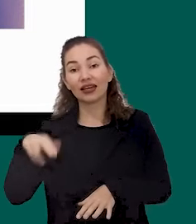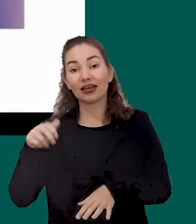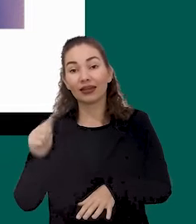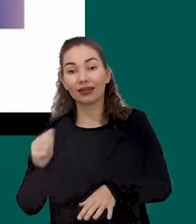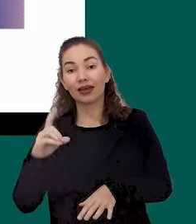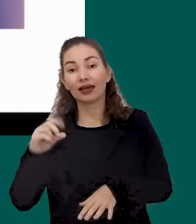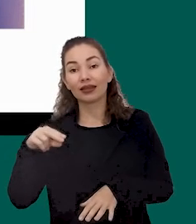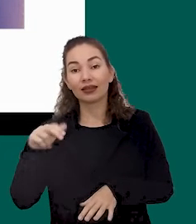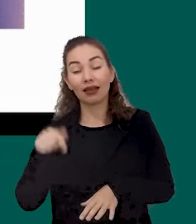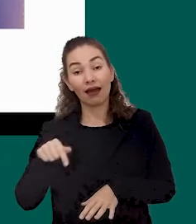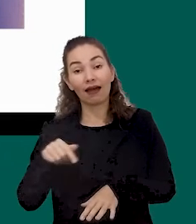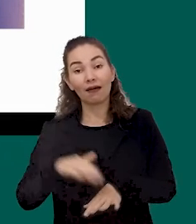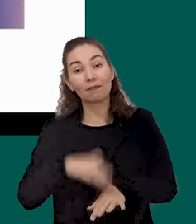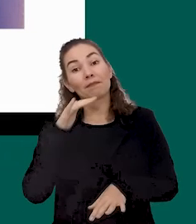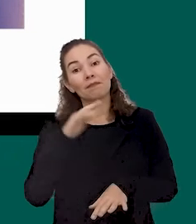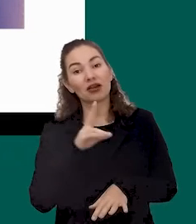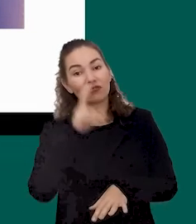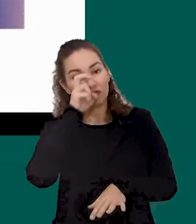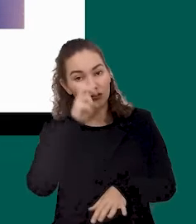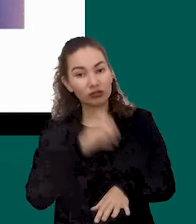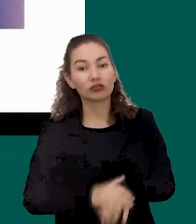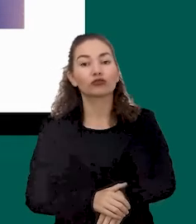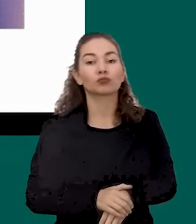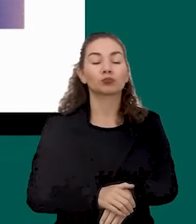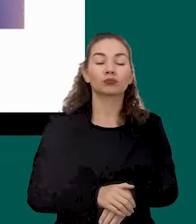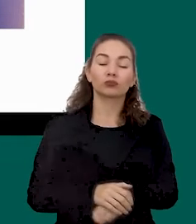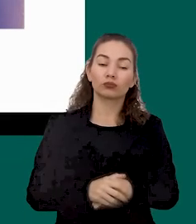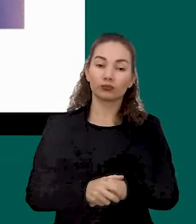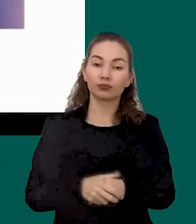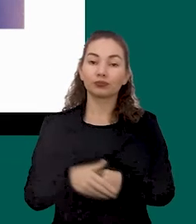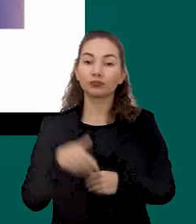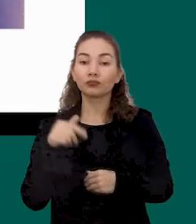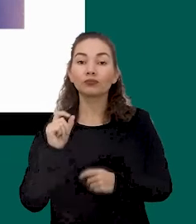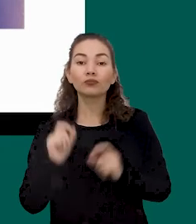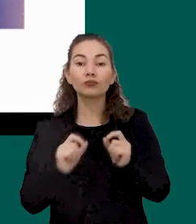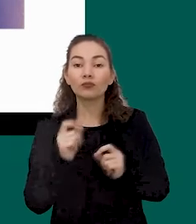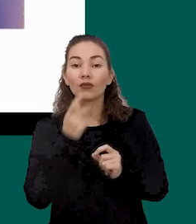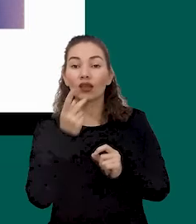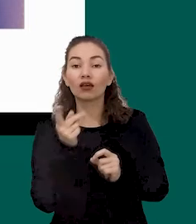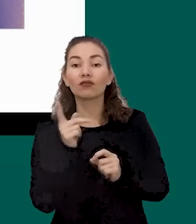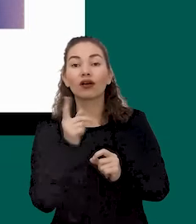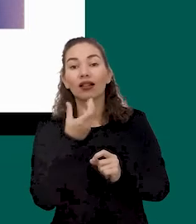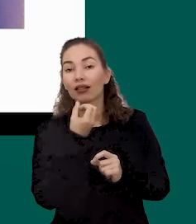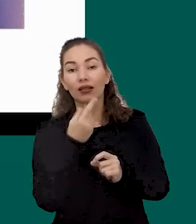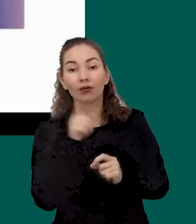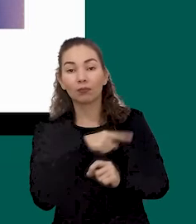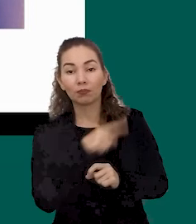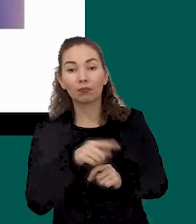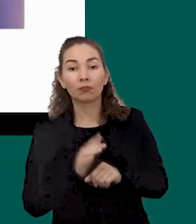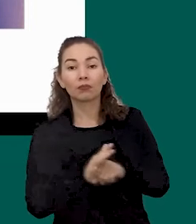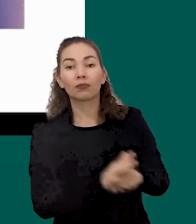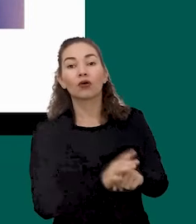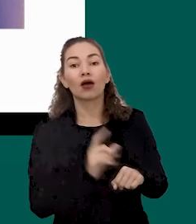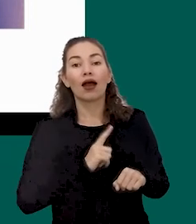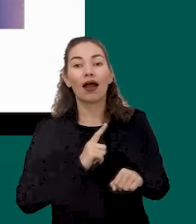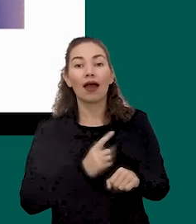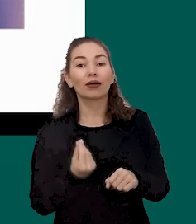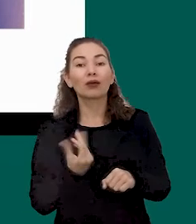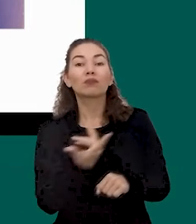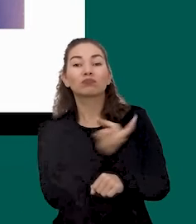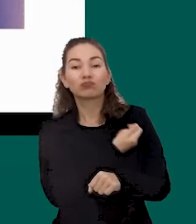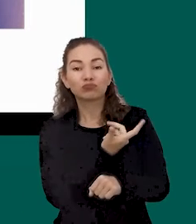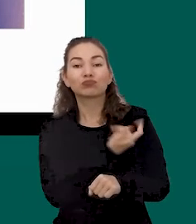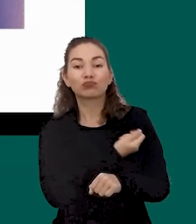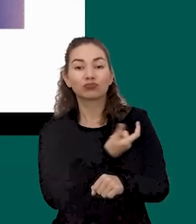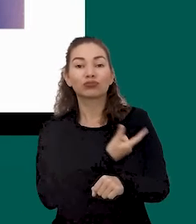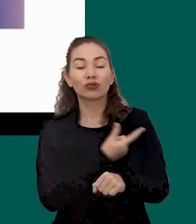pula etapas da resposta, ou seja, já entrega esse antígeno pronto, né? O que fala contra também o fato de necessidade de múltiplas doses, e a